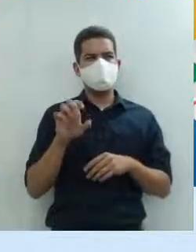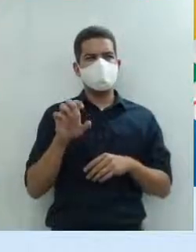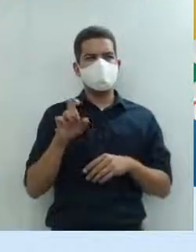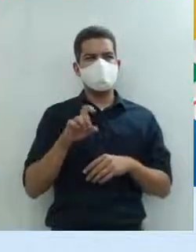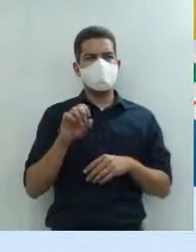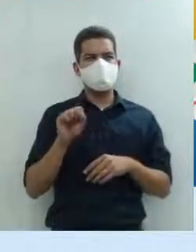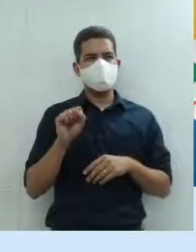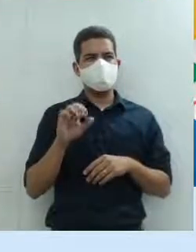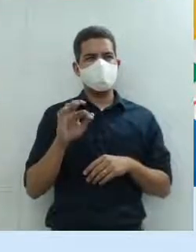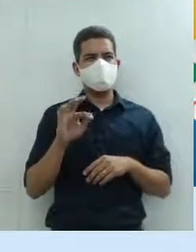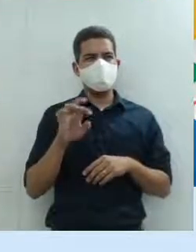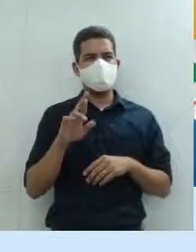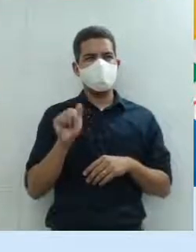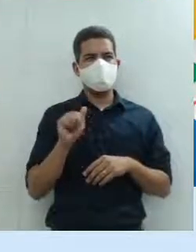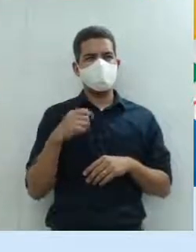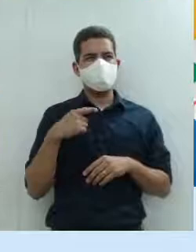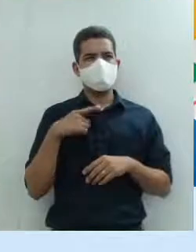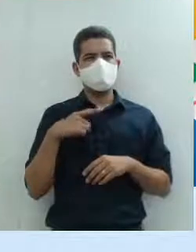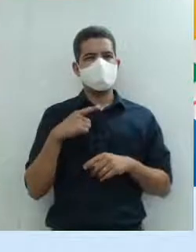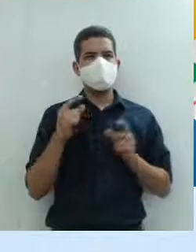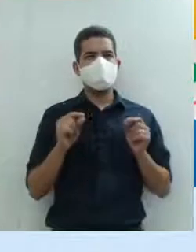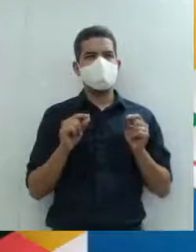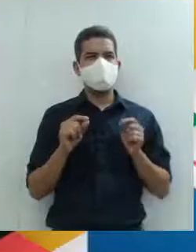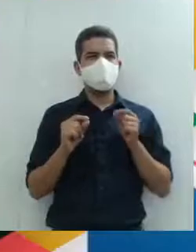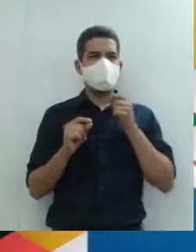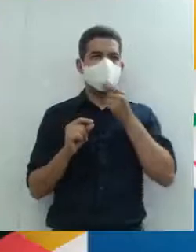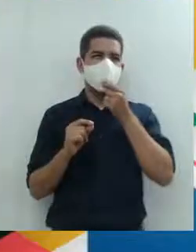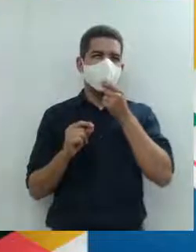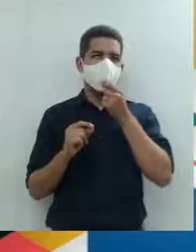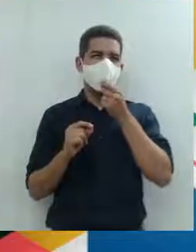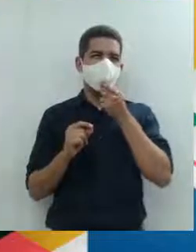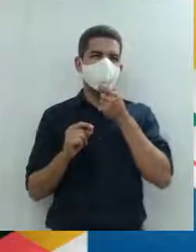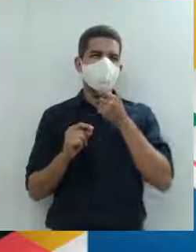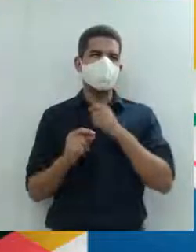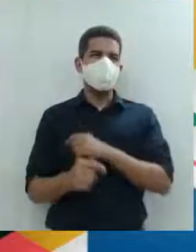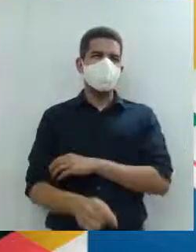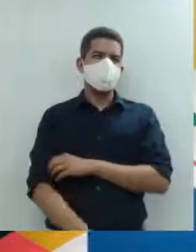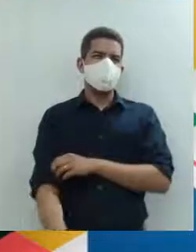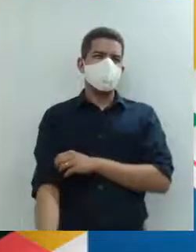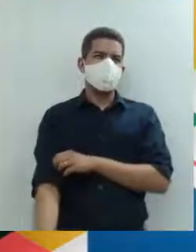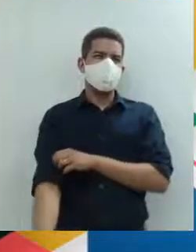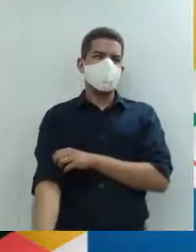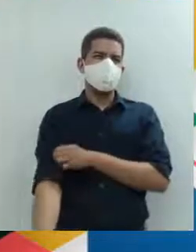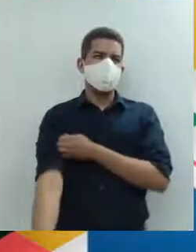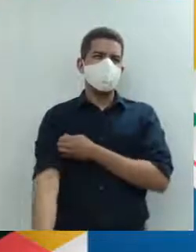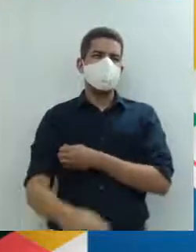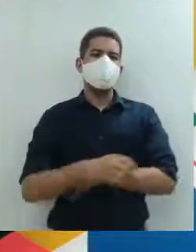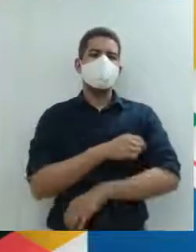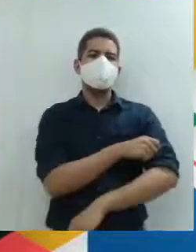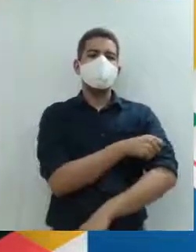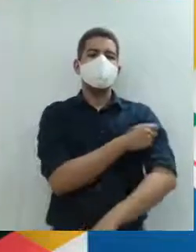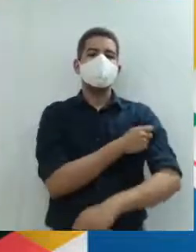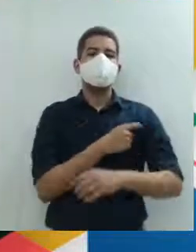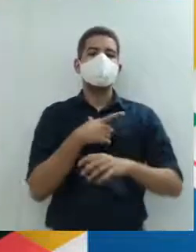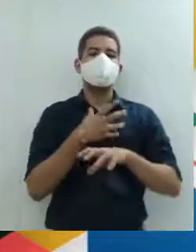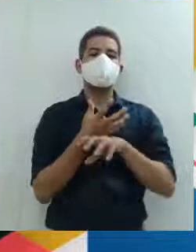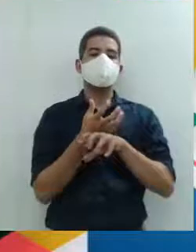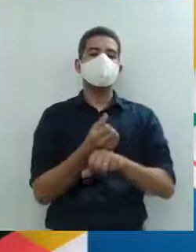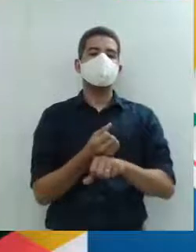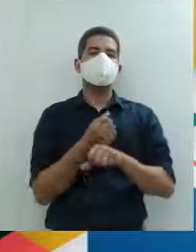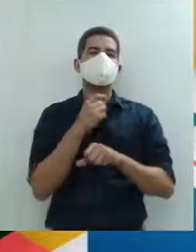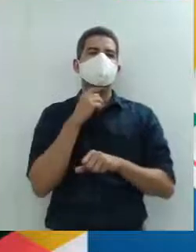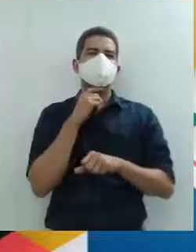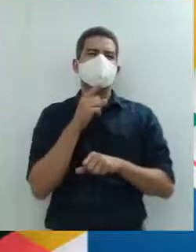metros de altitude, você vai ter ali, né, a parte em que a gravidade já não atua tanto. A gente coloca